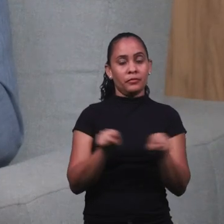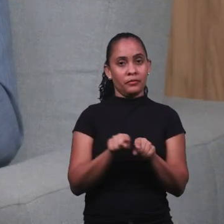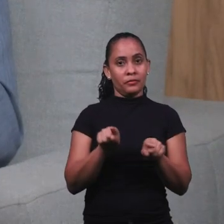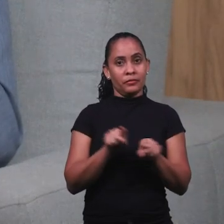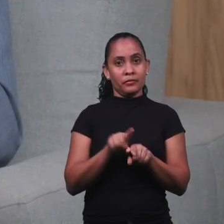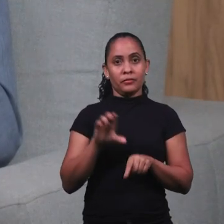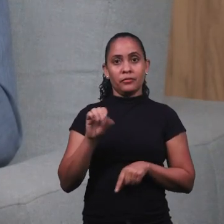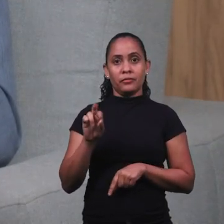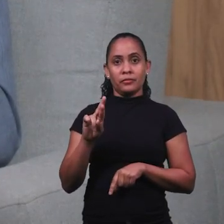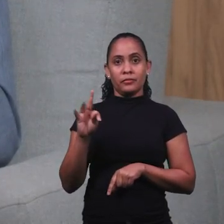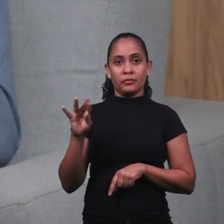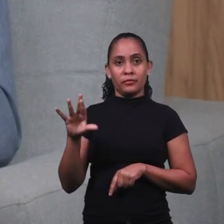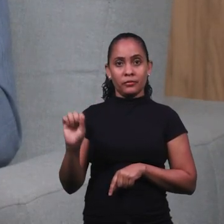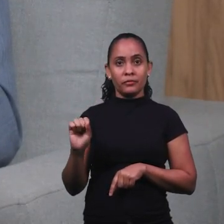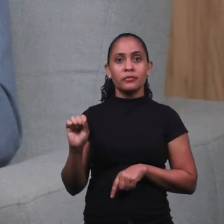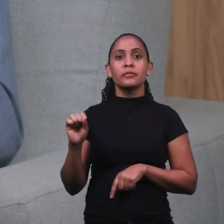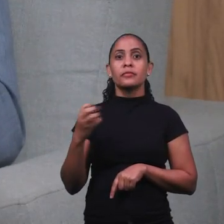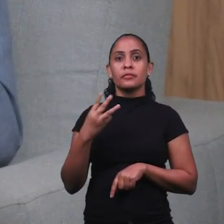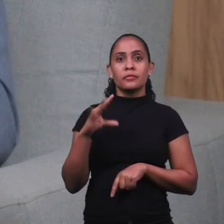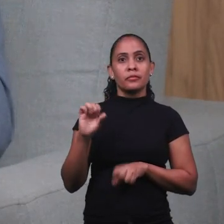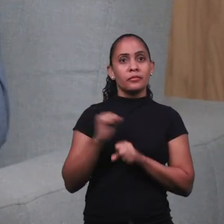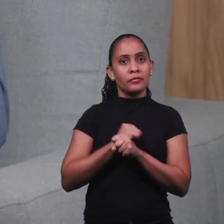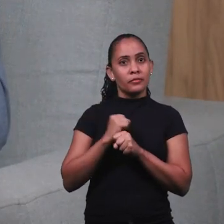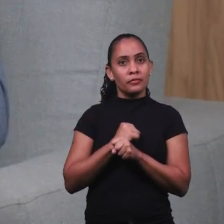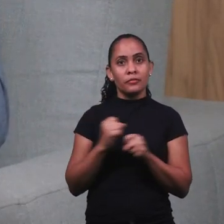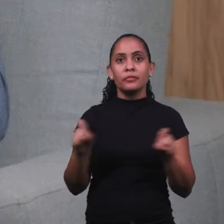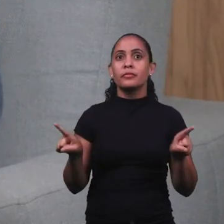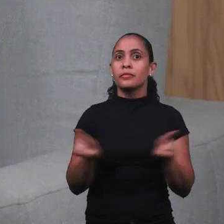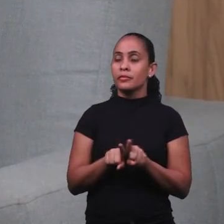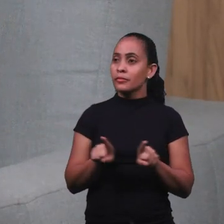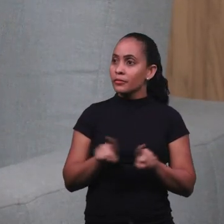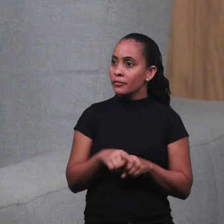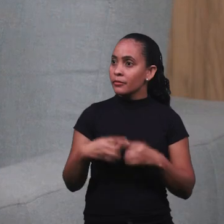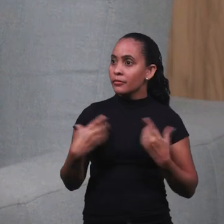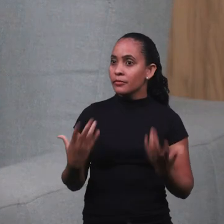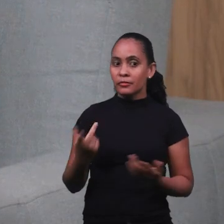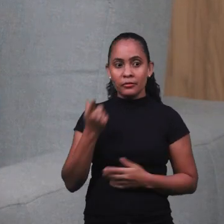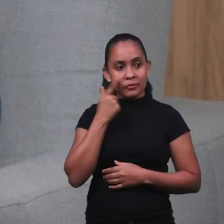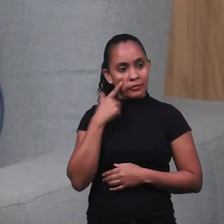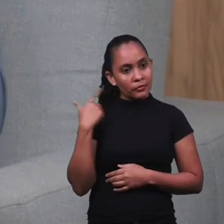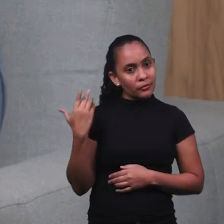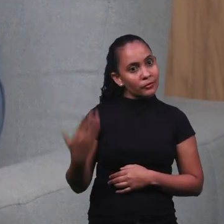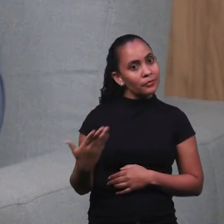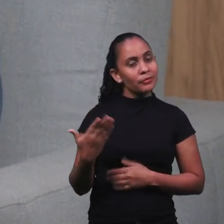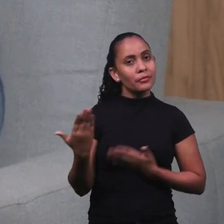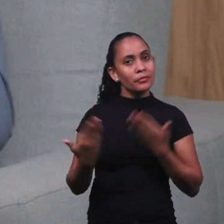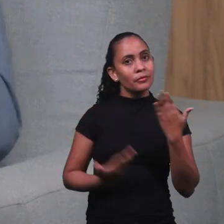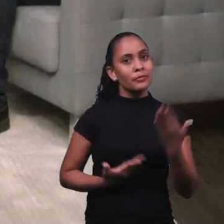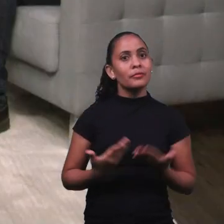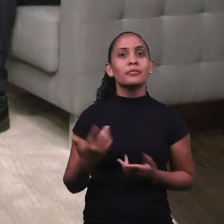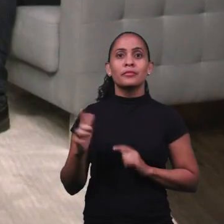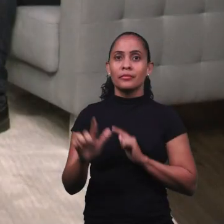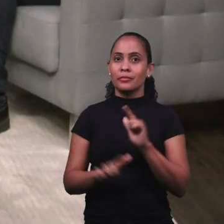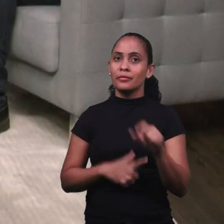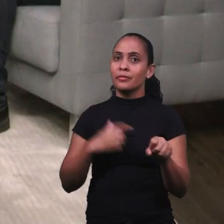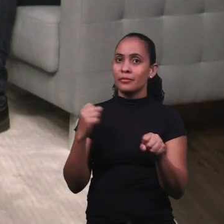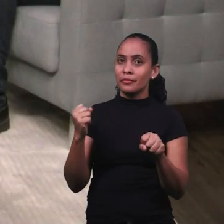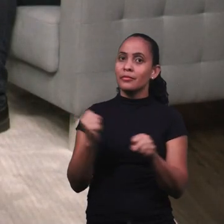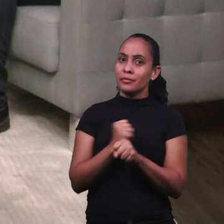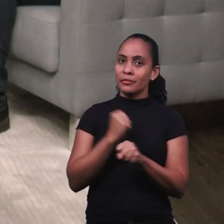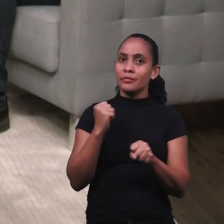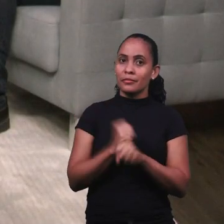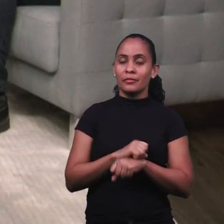na obra há 30 anos. Muito bom, né, pastor Cosme? Nós vemos aqui os nossos irmãos realizando a obra do